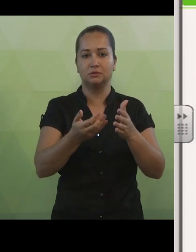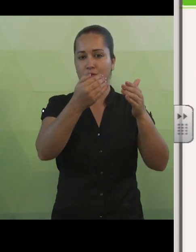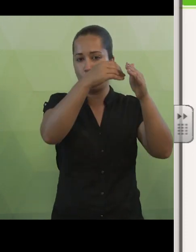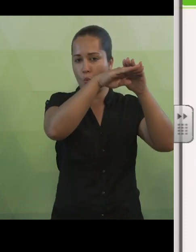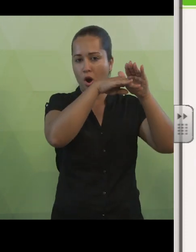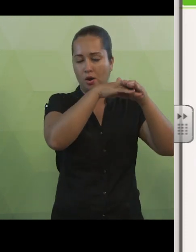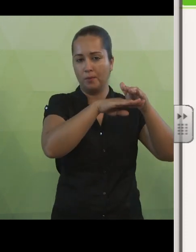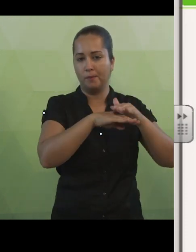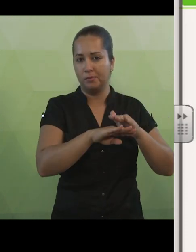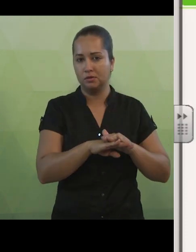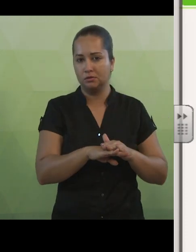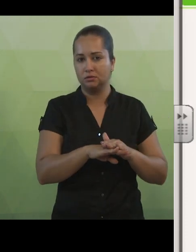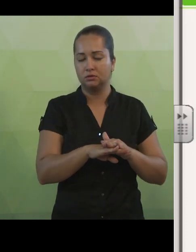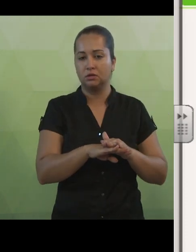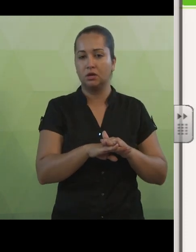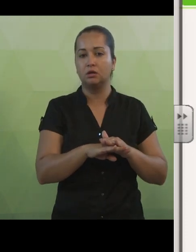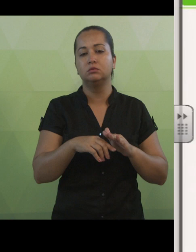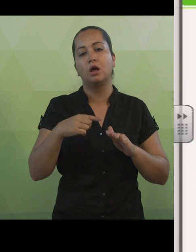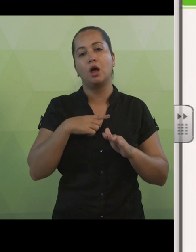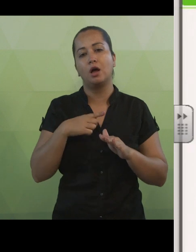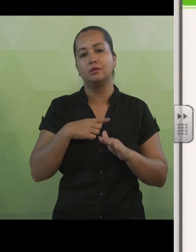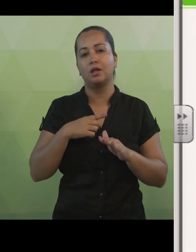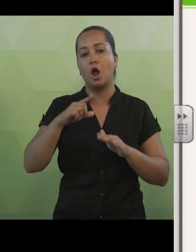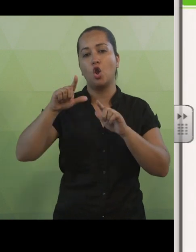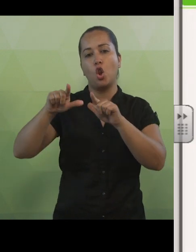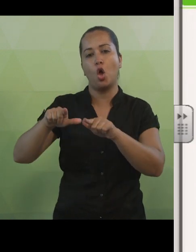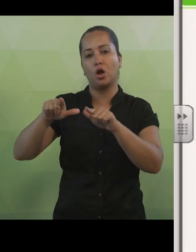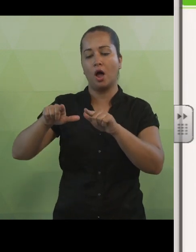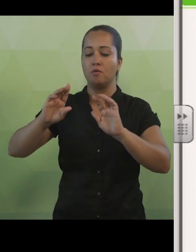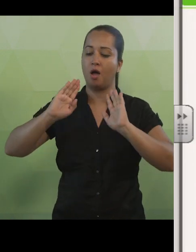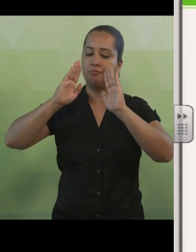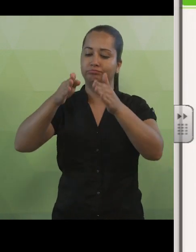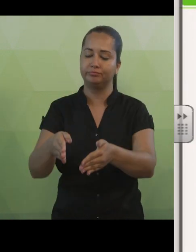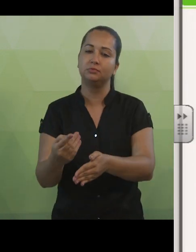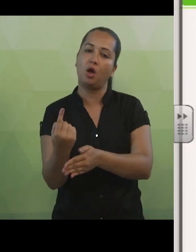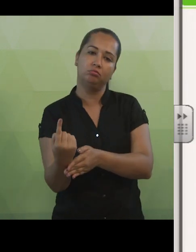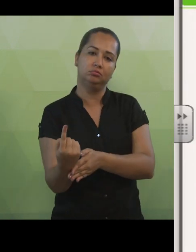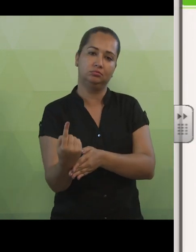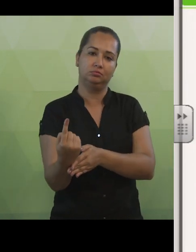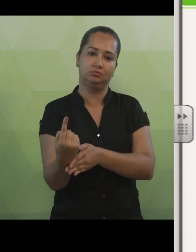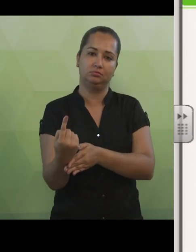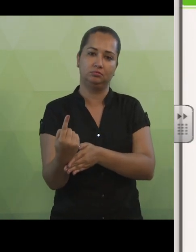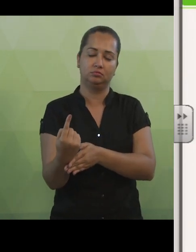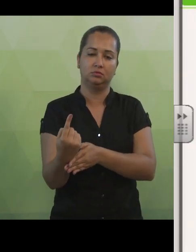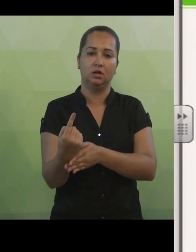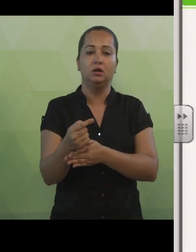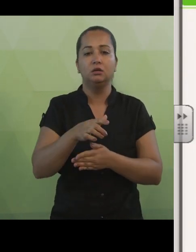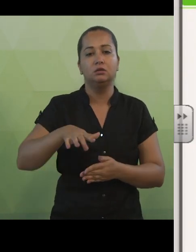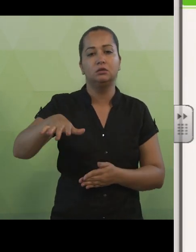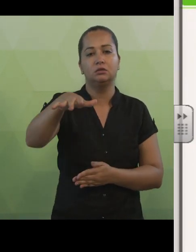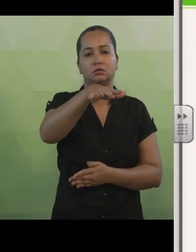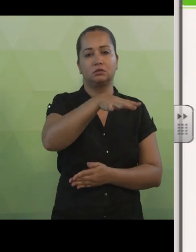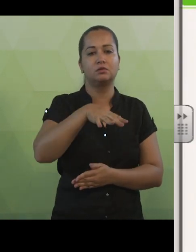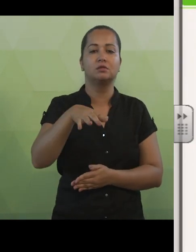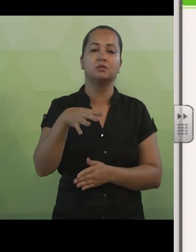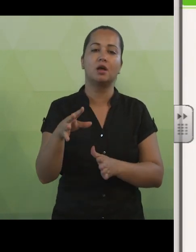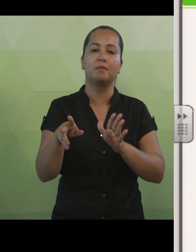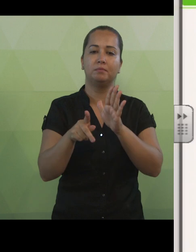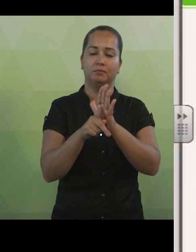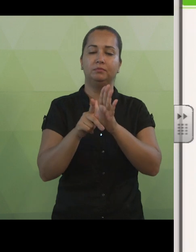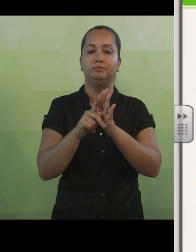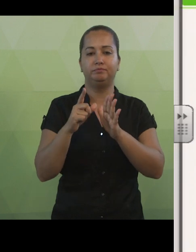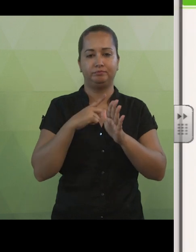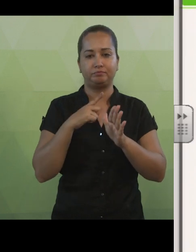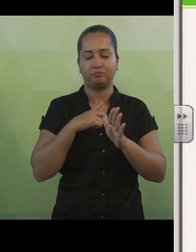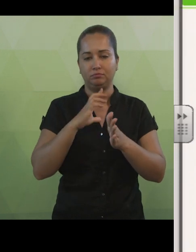local vai ter informações sobre o banco de dados especificamente. Tudo isso aqui, pessoal, compõe uma instância do banco de dados, tá